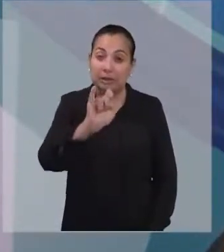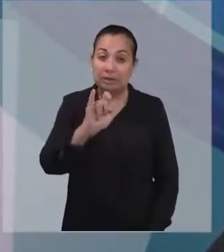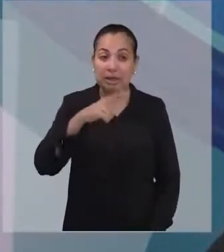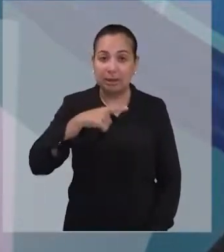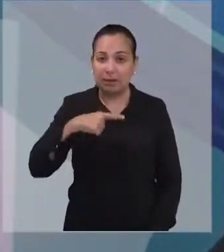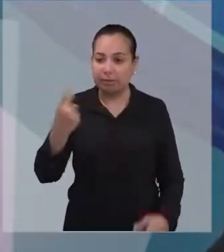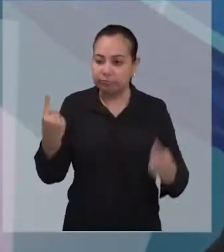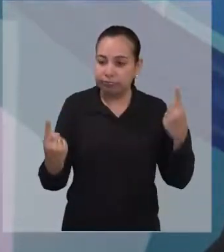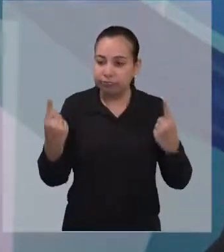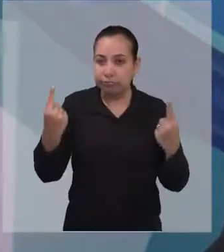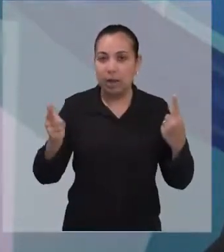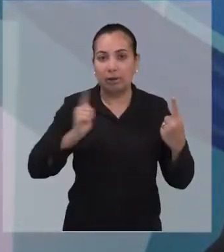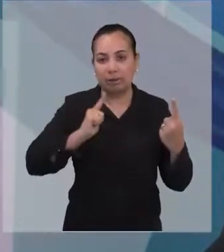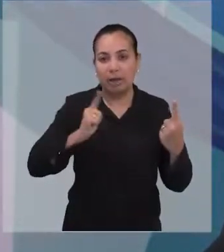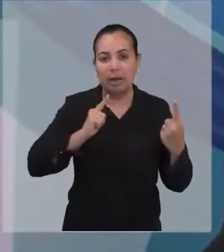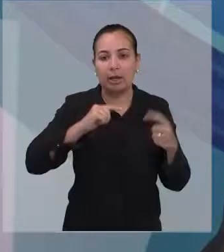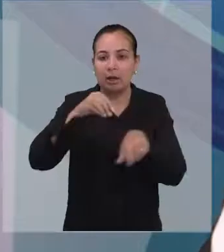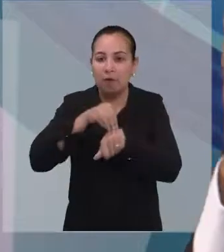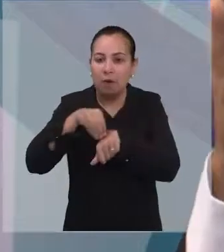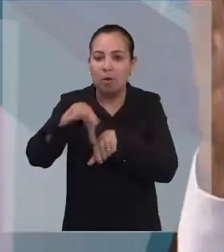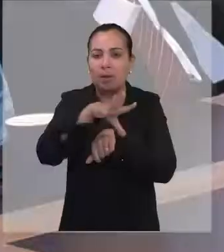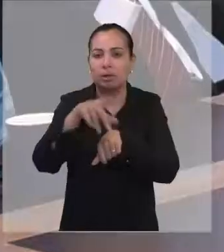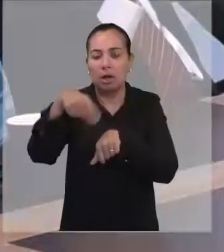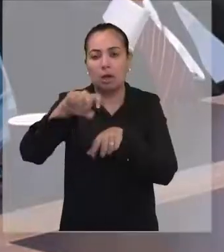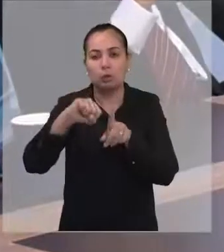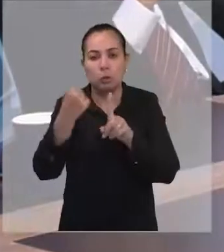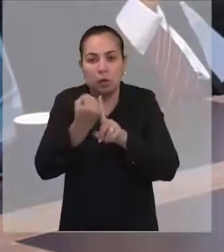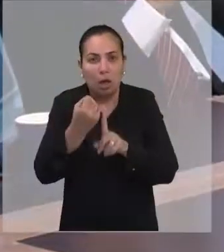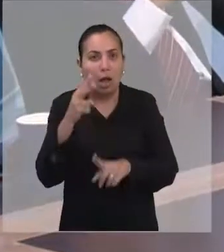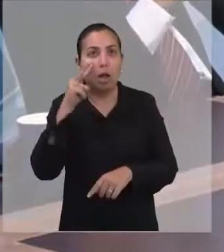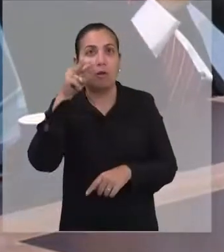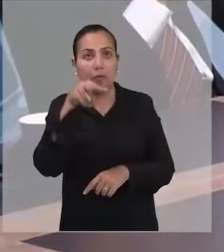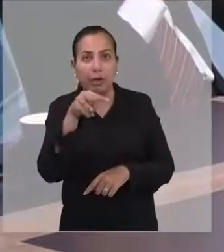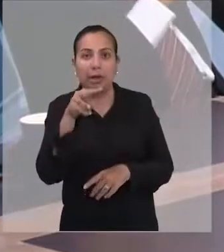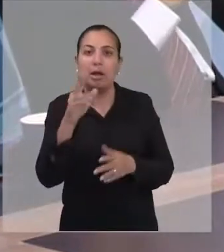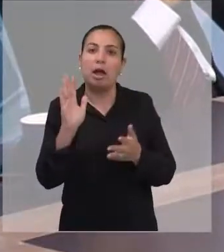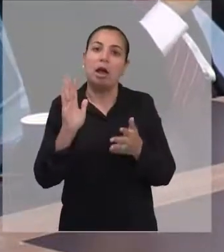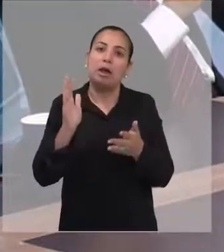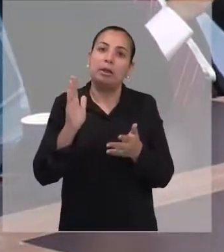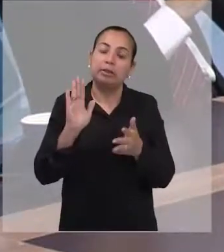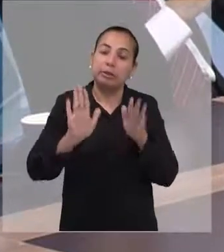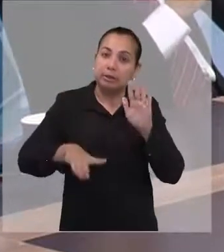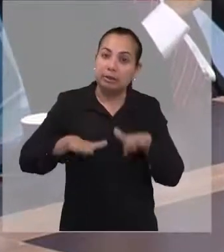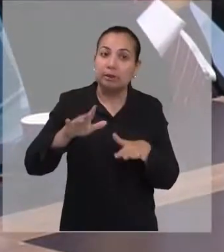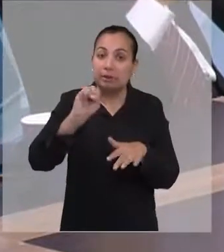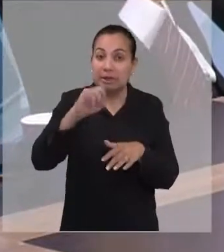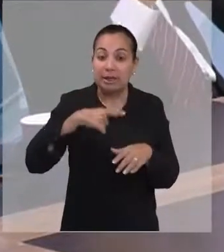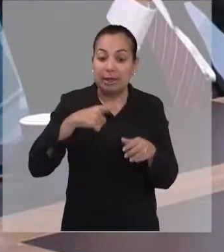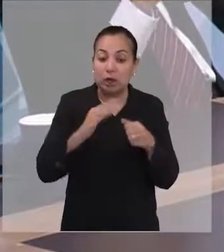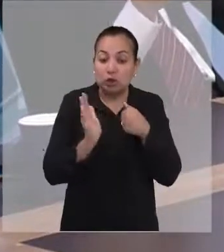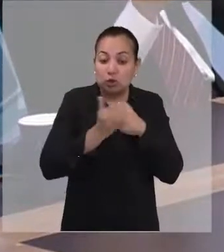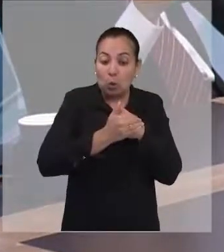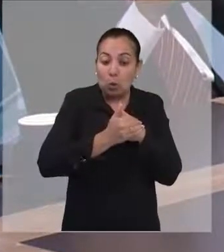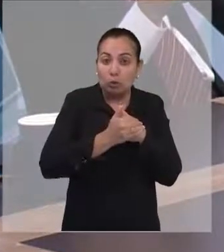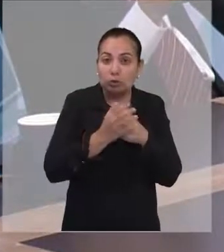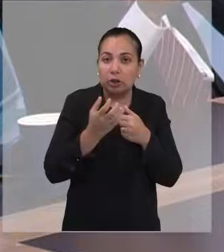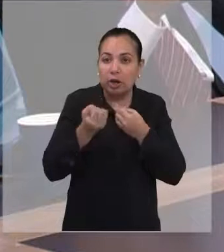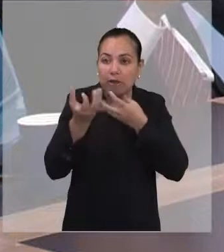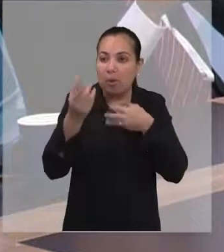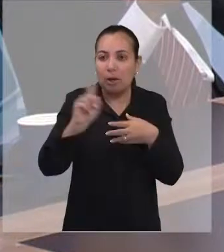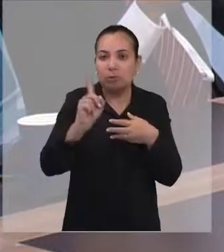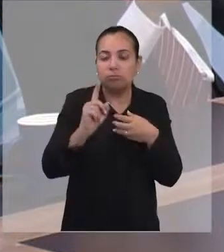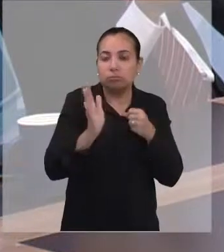do conhecimento dos eleitores, ele não teria alguns votos, se você esconde essa informação, você está ajudando esse